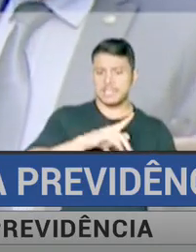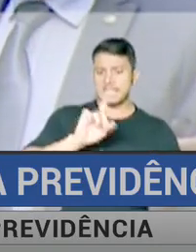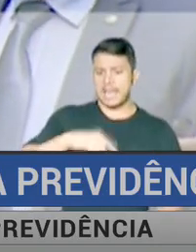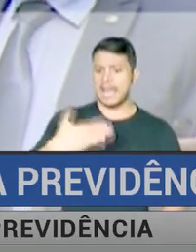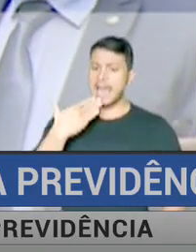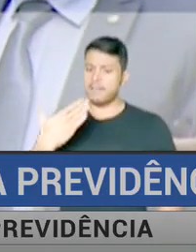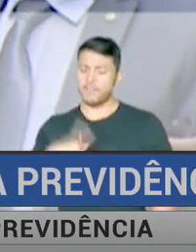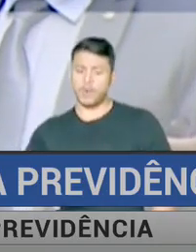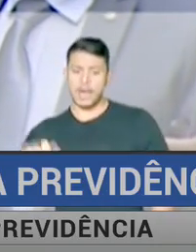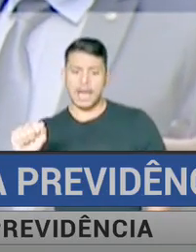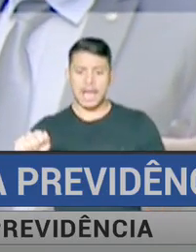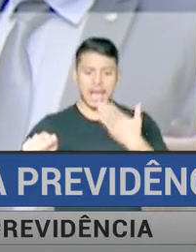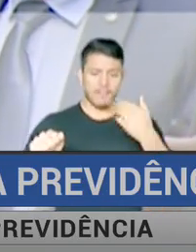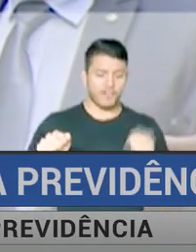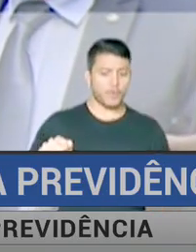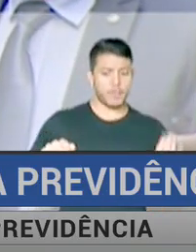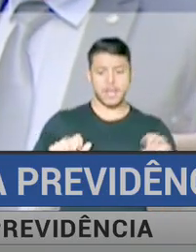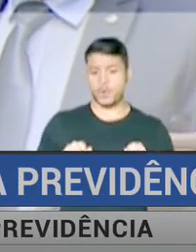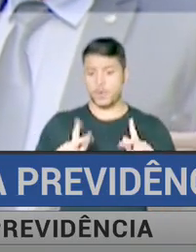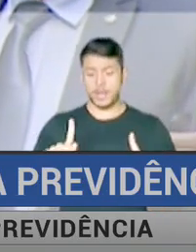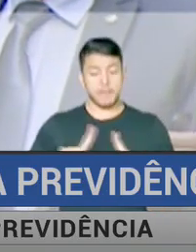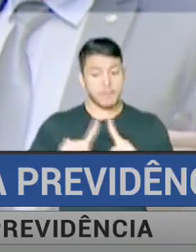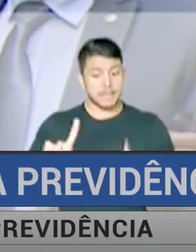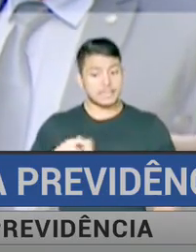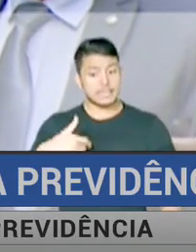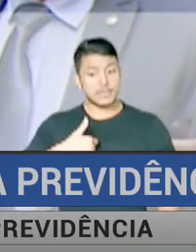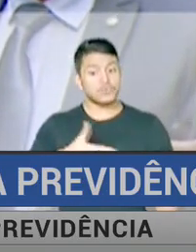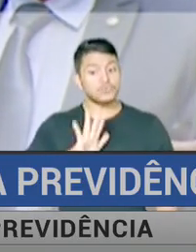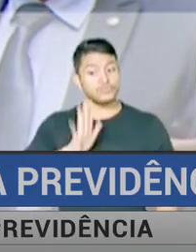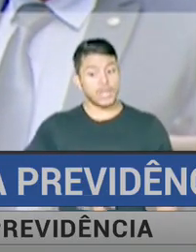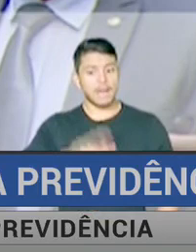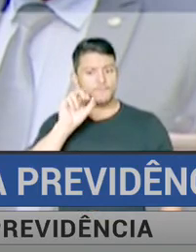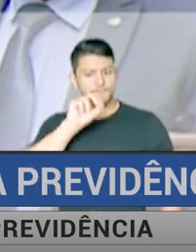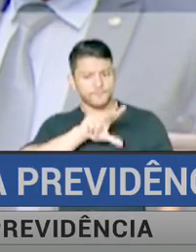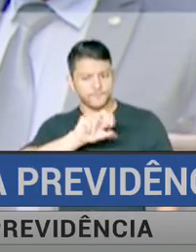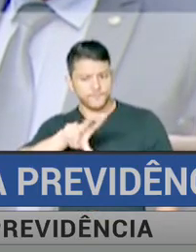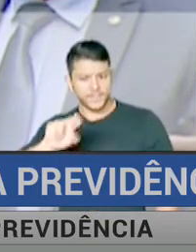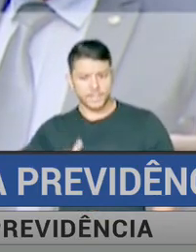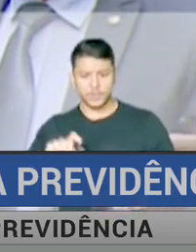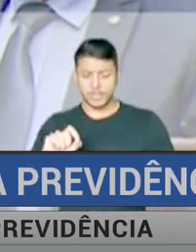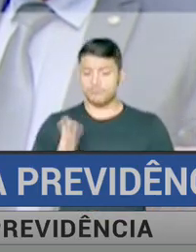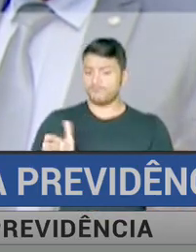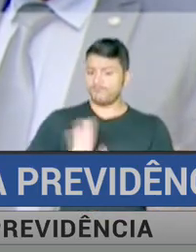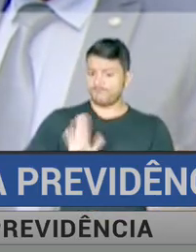da política. Mas eu já vi um vídeo muito bem feito